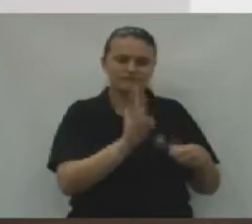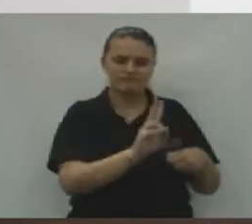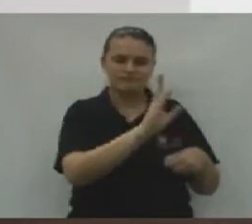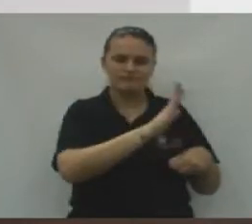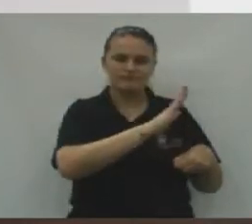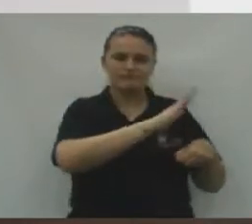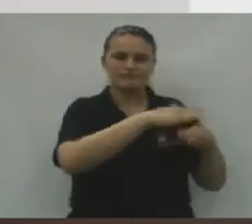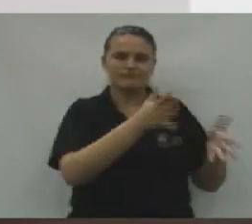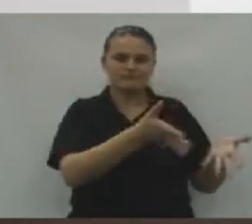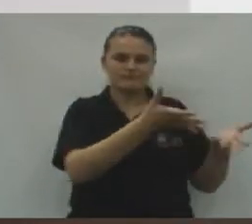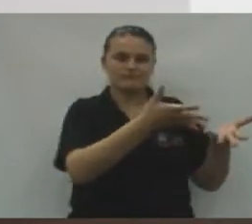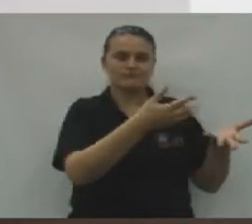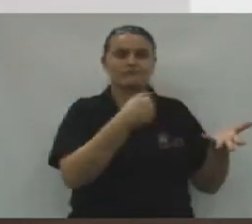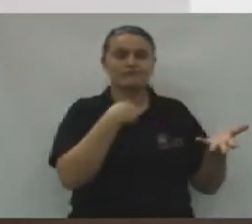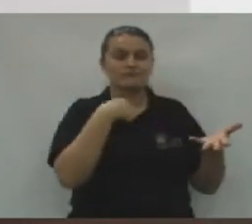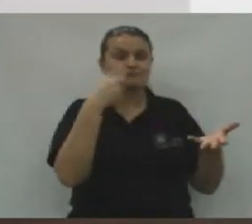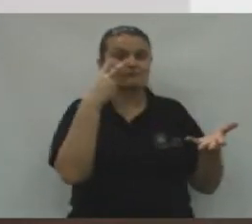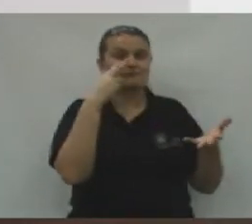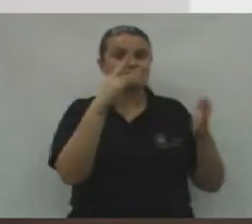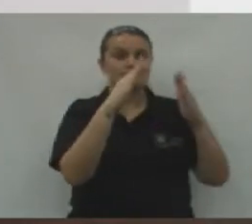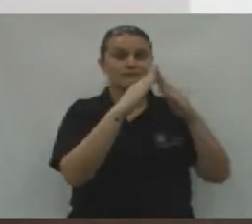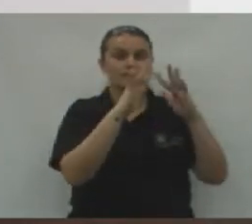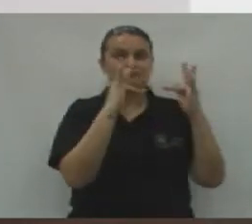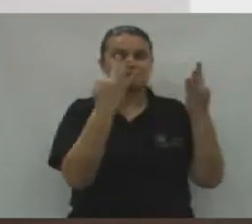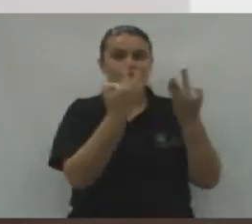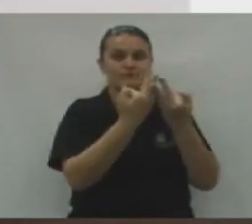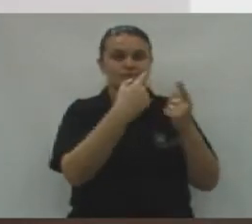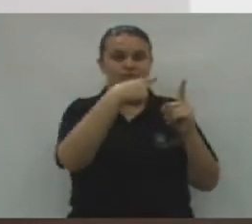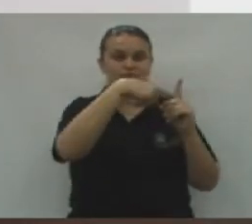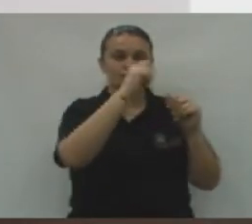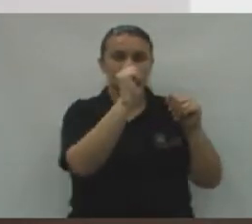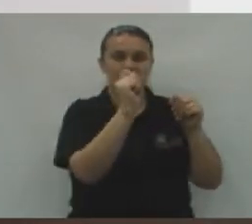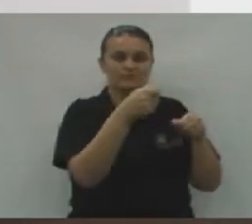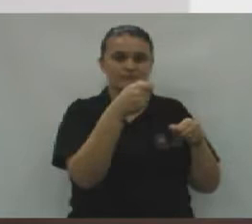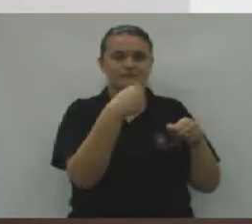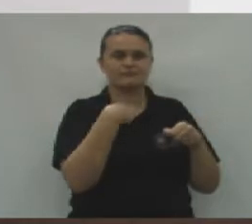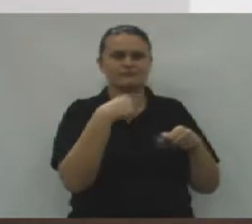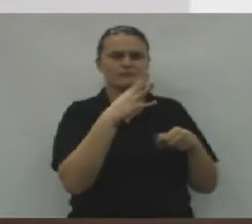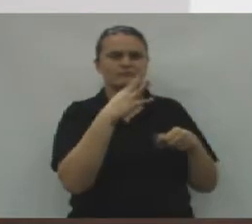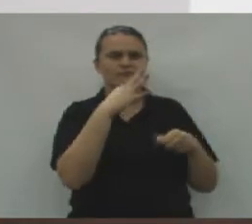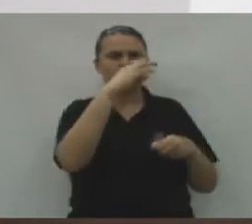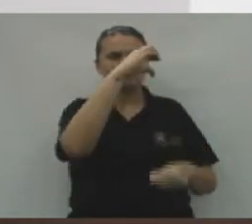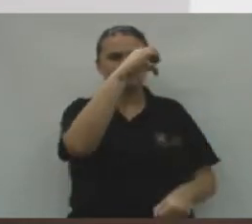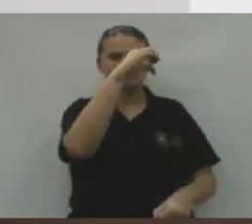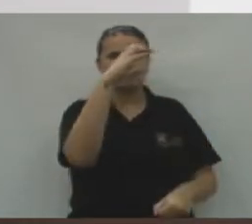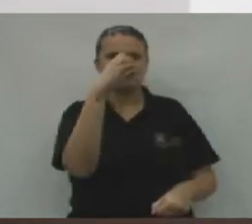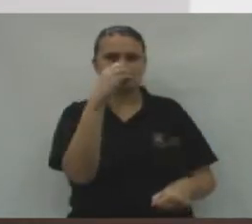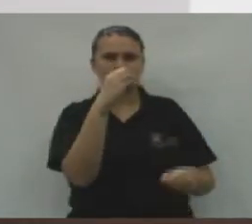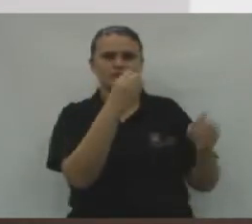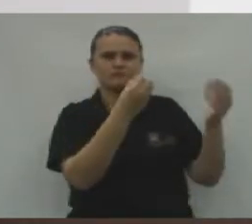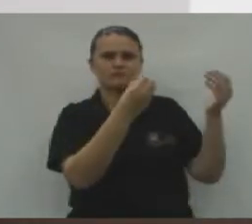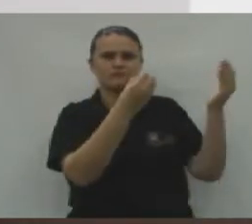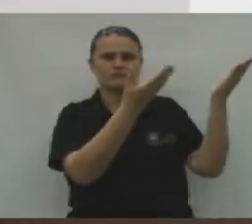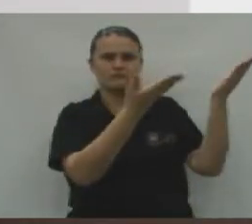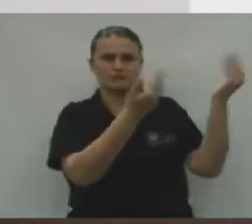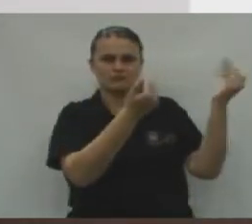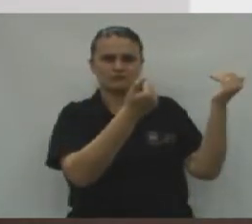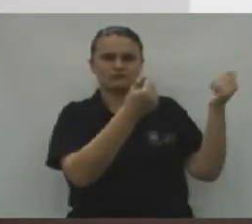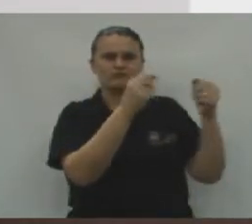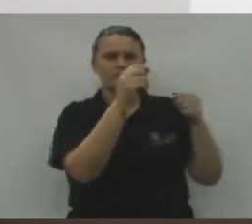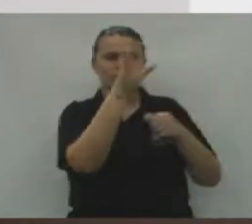que eu trago é aquela que eu vi lá na Casa Familiar Rural de Cruz Machado, onde, dos 90 e poucos jovens que lá fizeram o